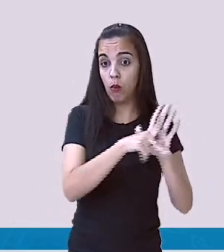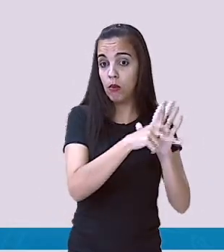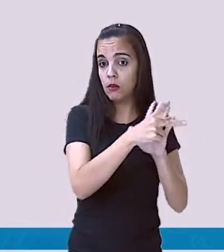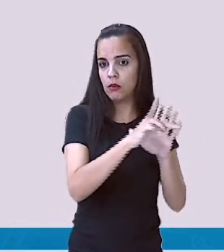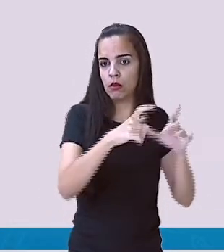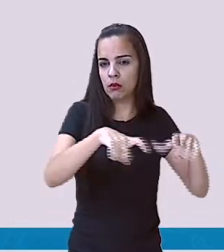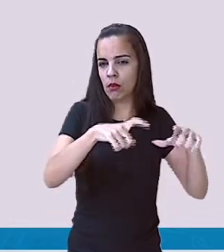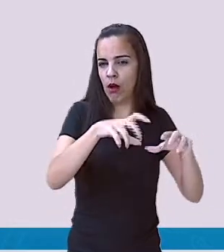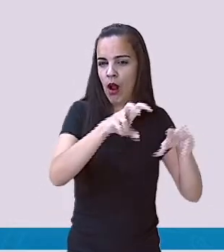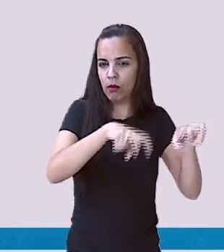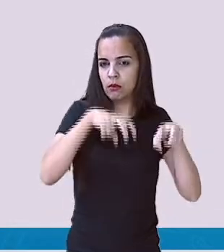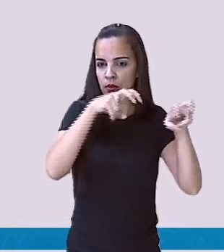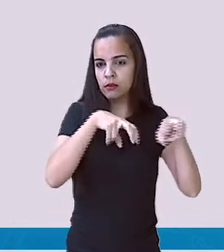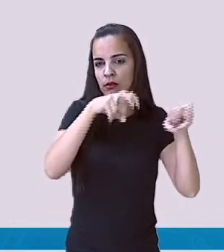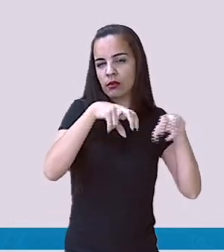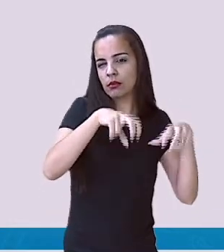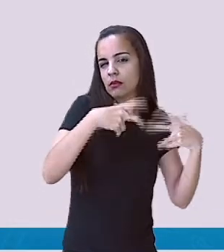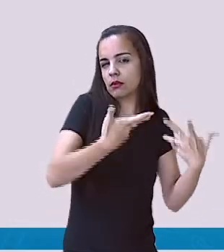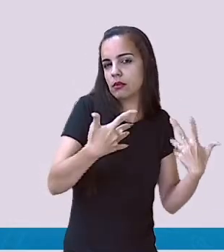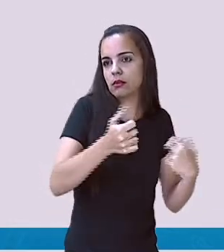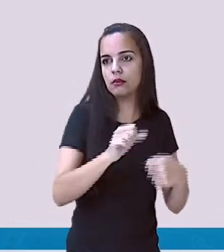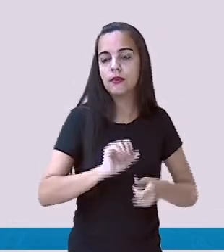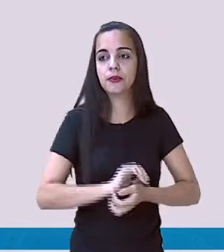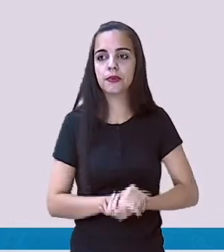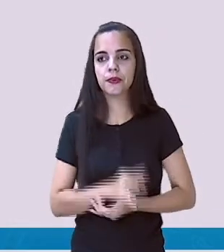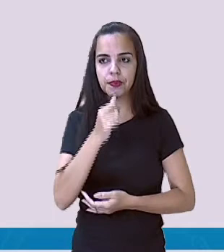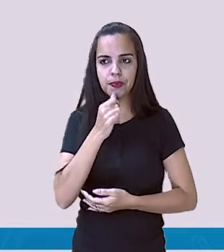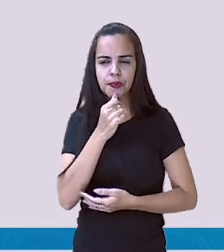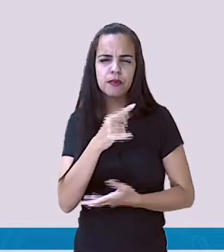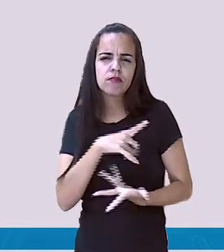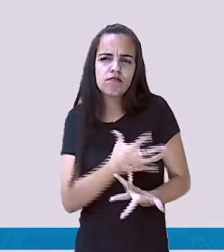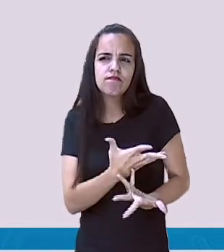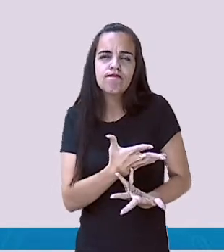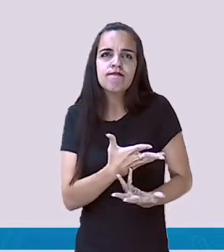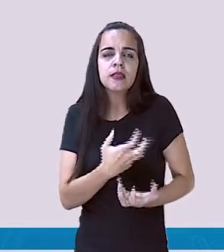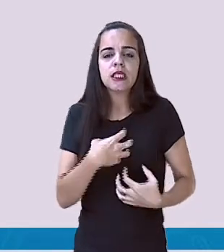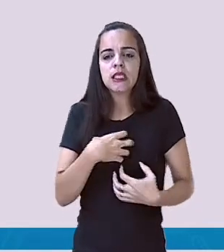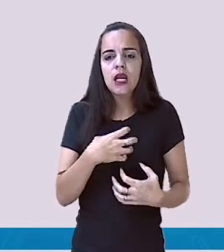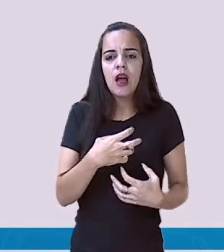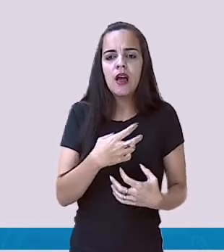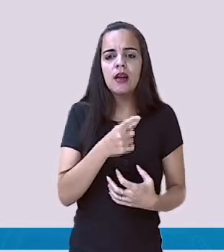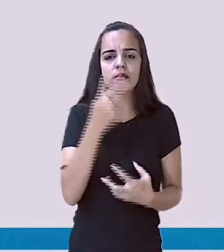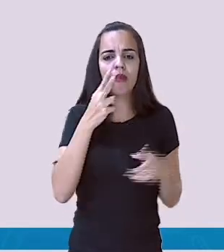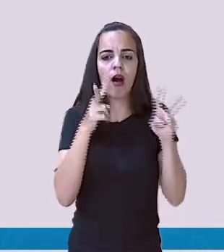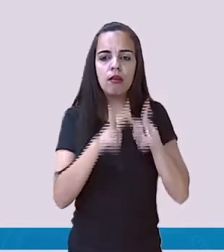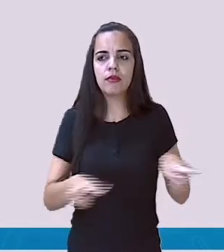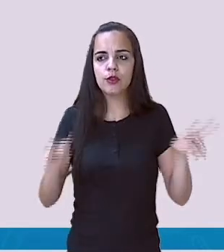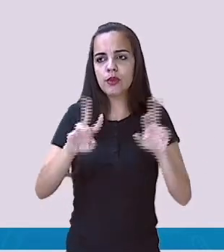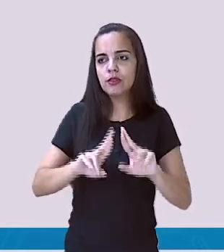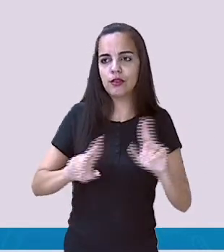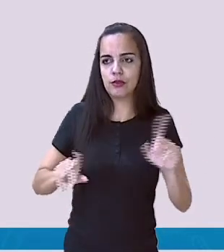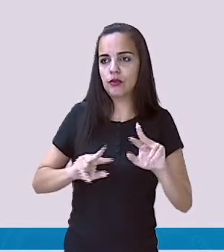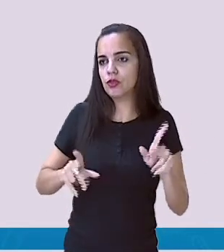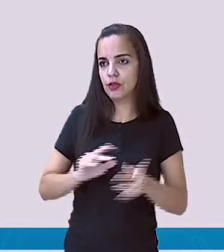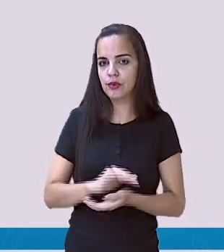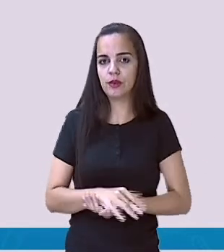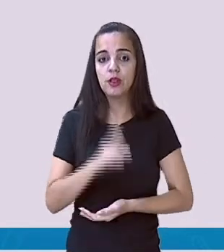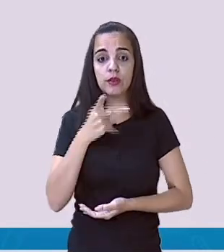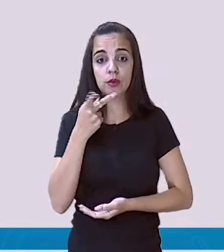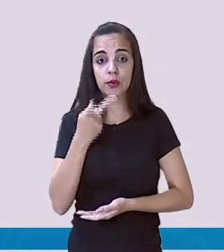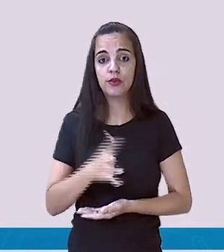são diferentes, né? Porque tem a vegetação diferente, o solo, entre outros. Agora a gente vai falar um